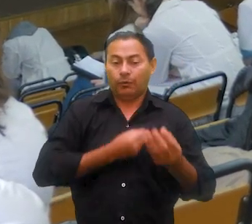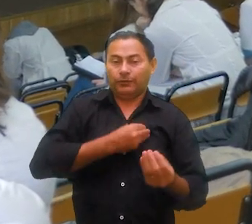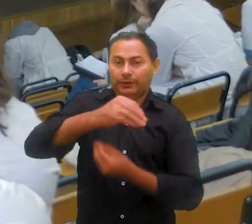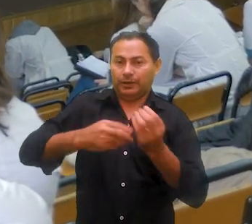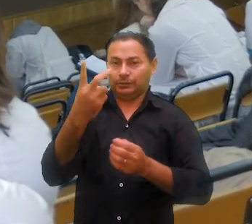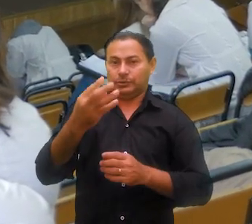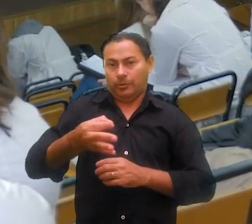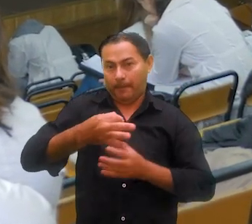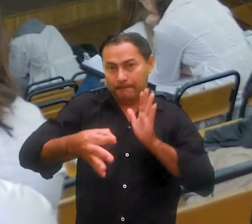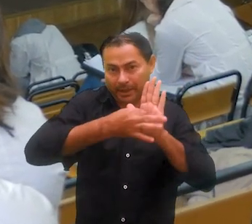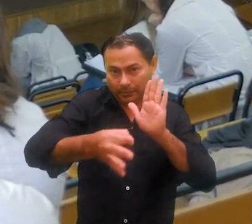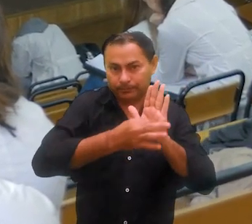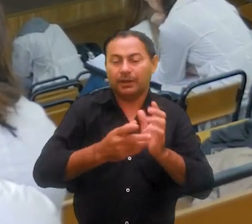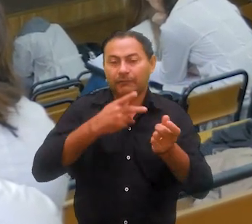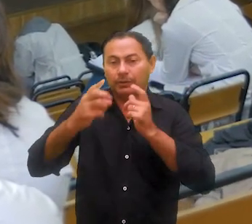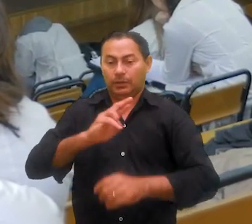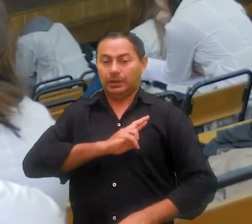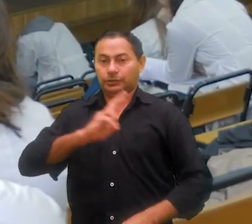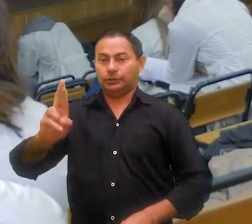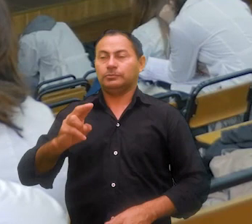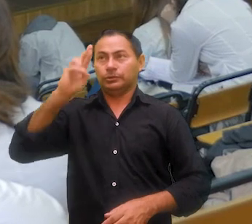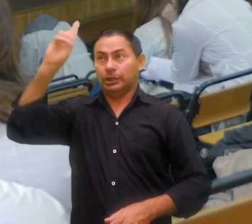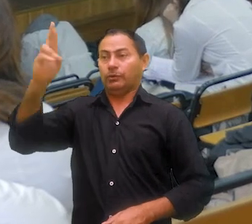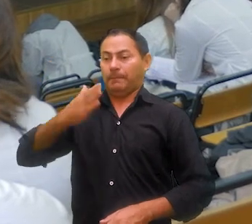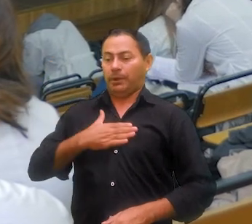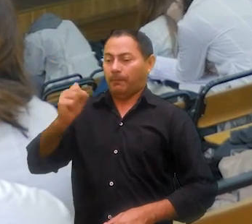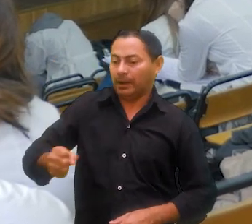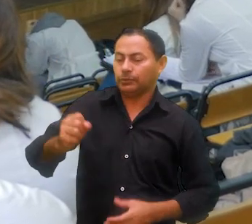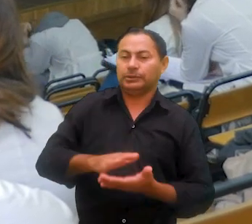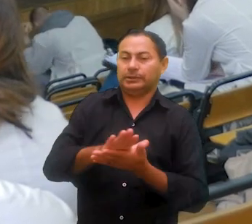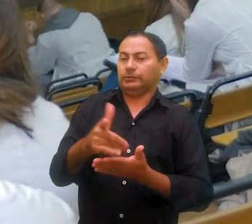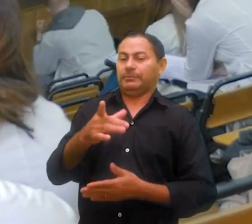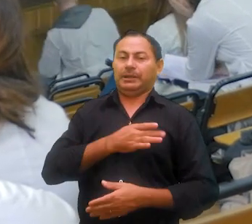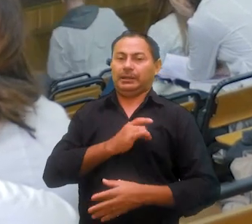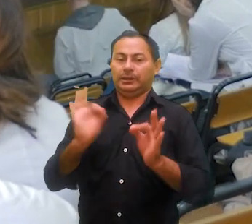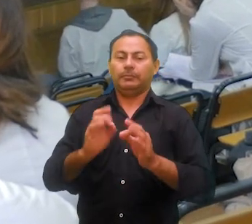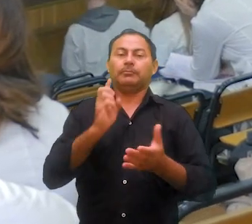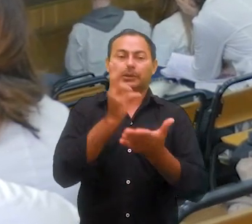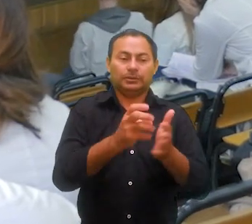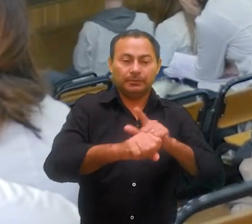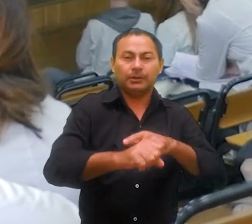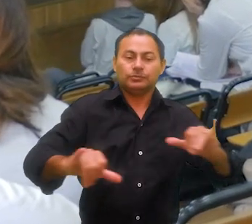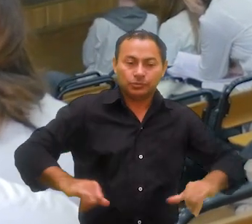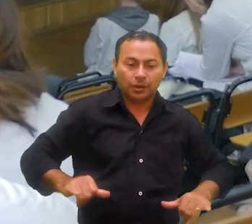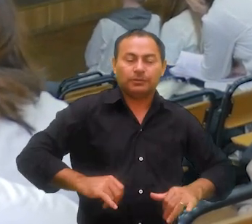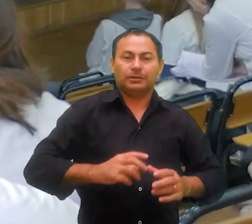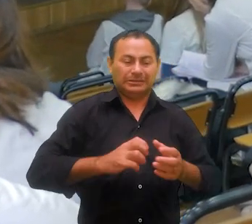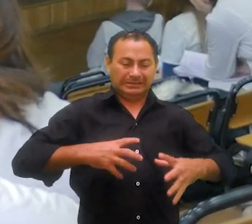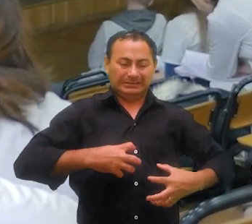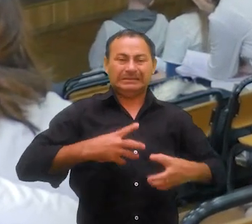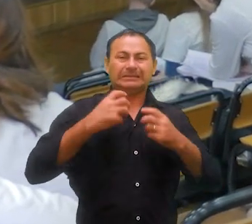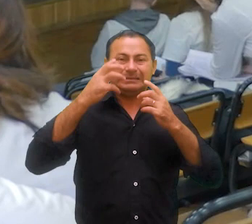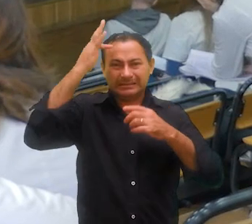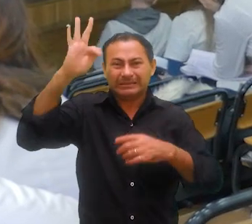duas opiniões. Por exemplo, ele disse: os religiosos dizem, o Senhor é meu pastor e não o temerei. Mas ao mesmo tempo sofrem